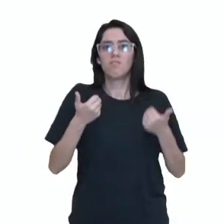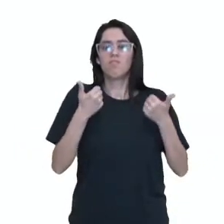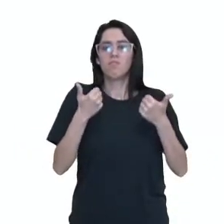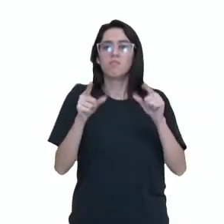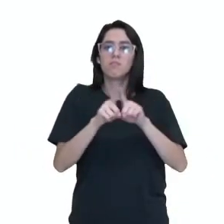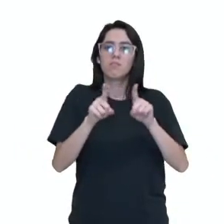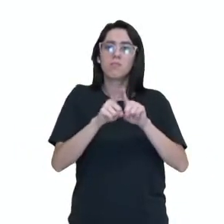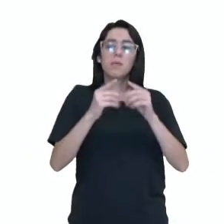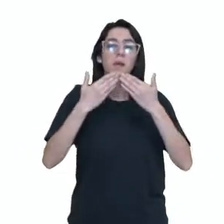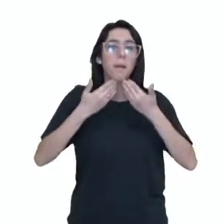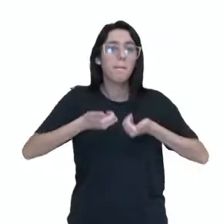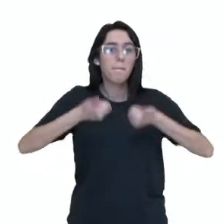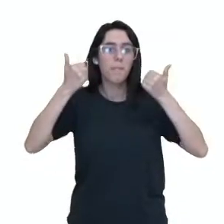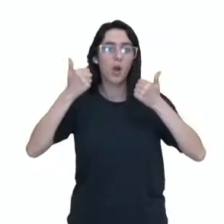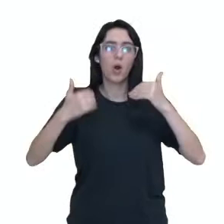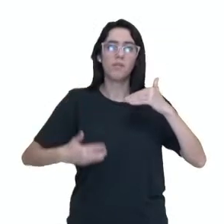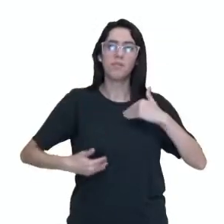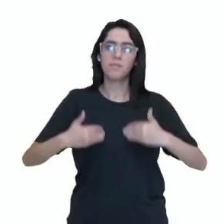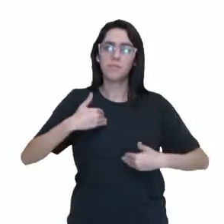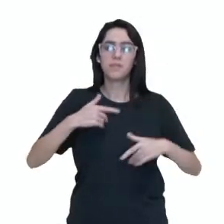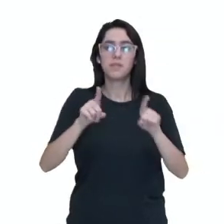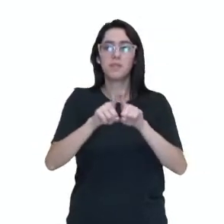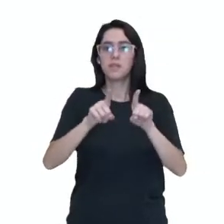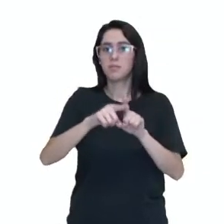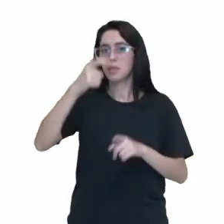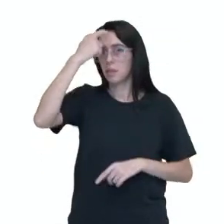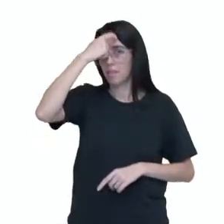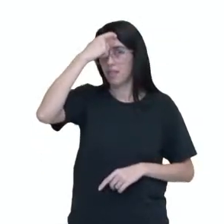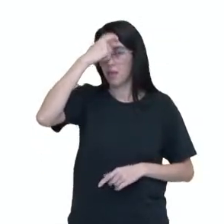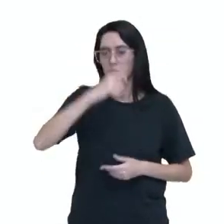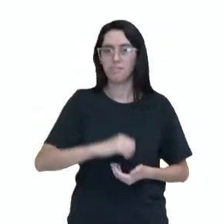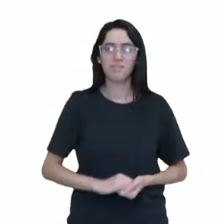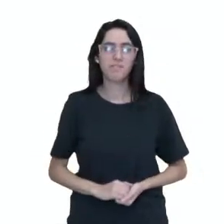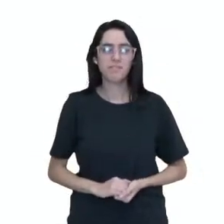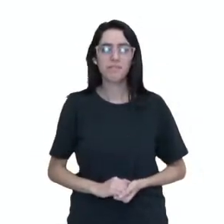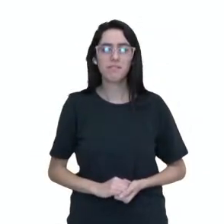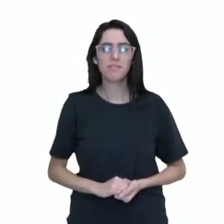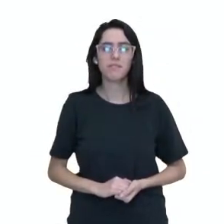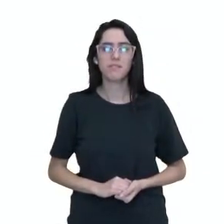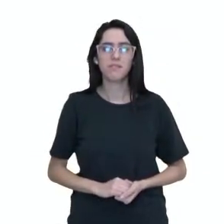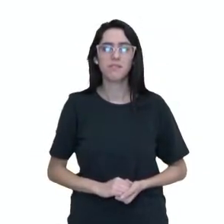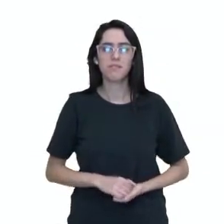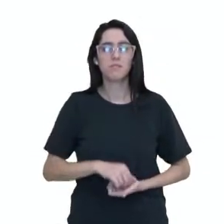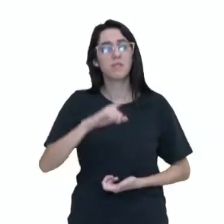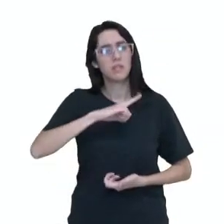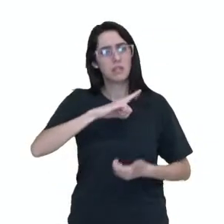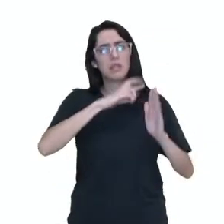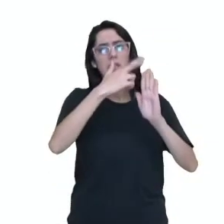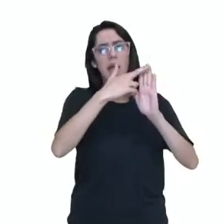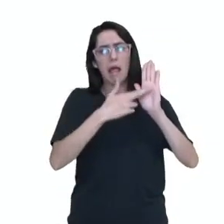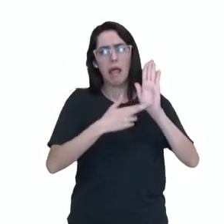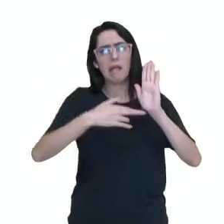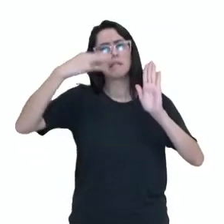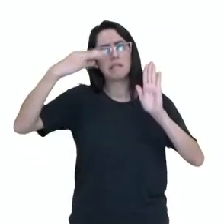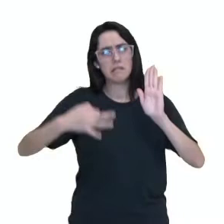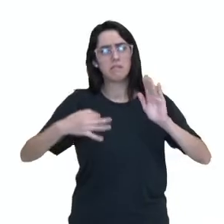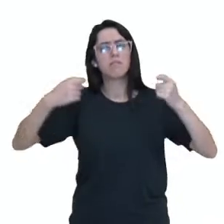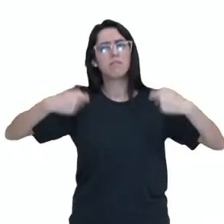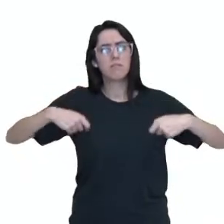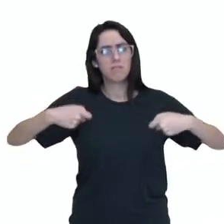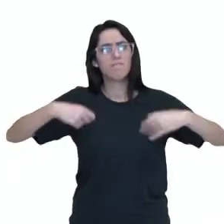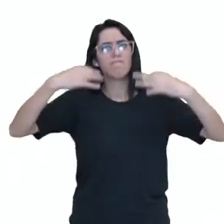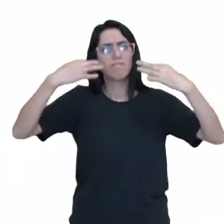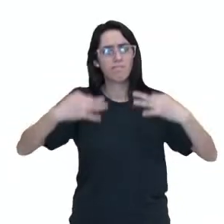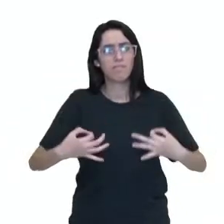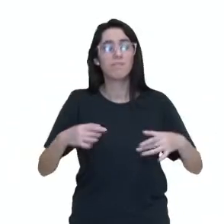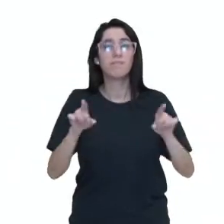melhorar a aptidão física e mental. São atividades sujeitas a regulamentos e que geralmente visam